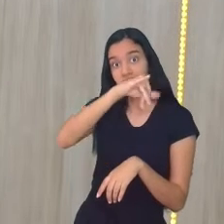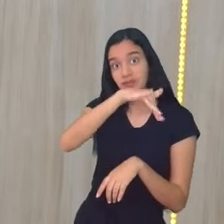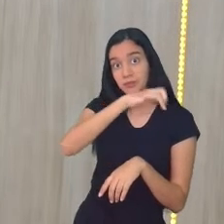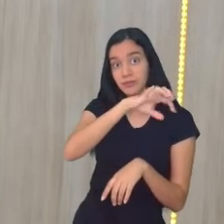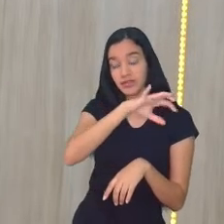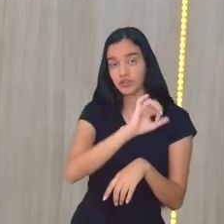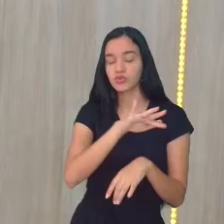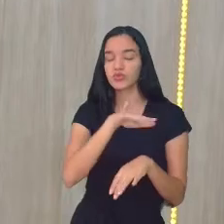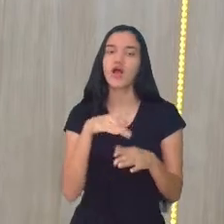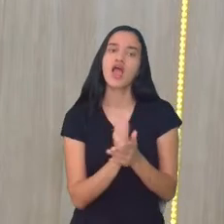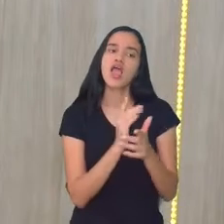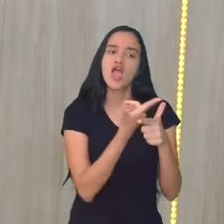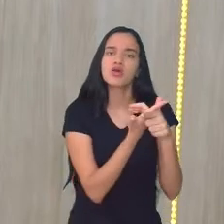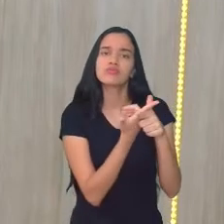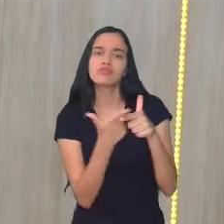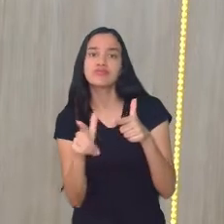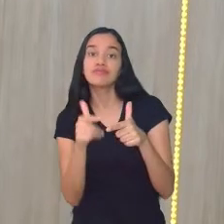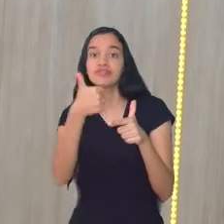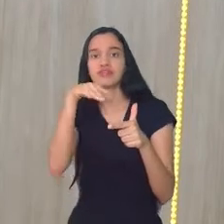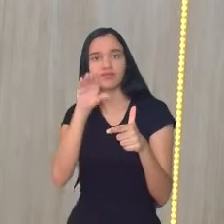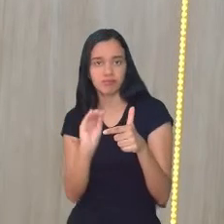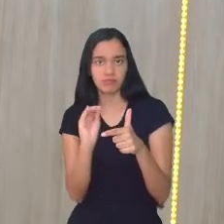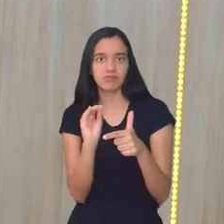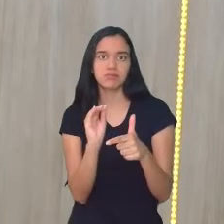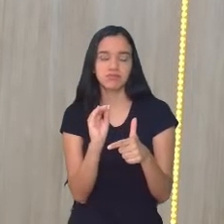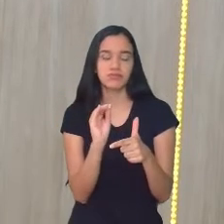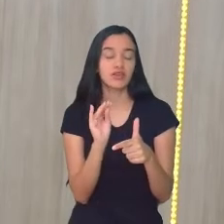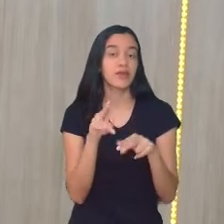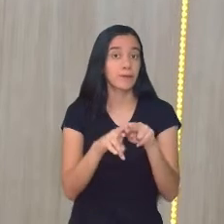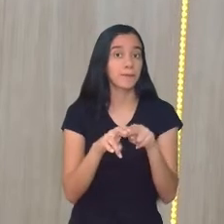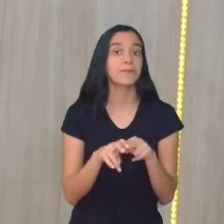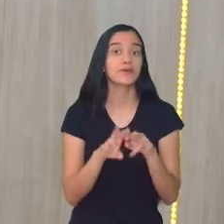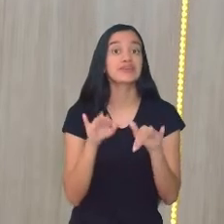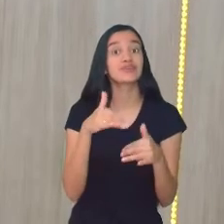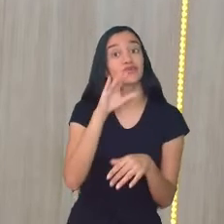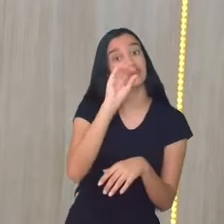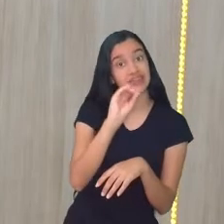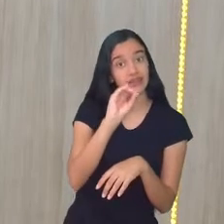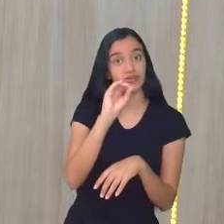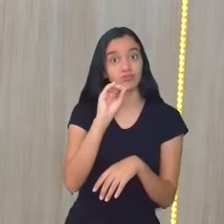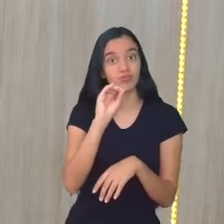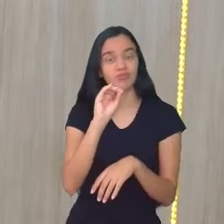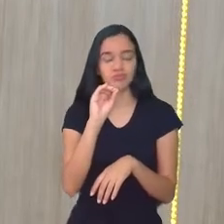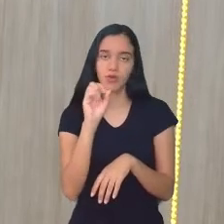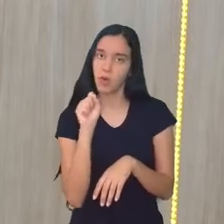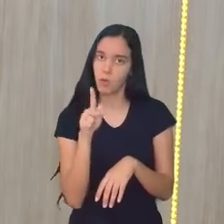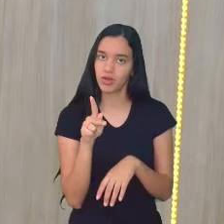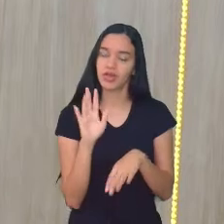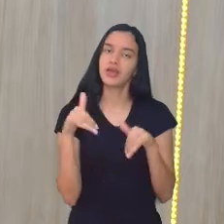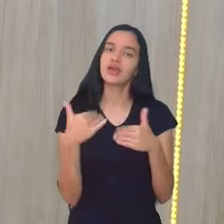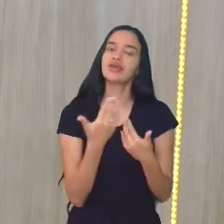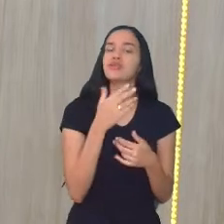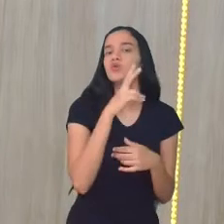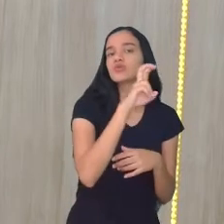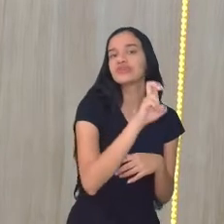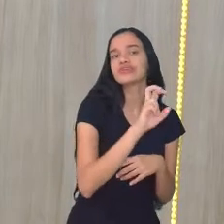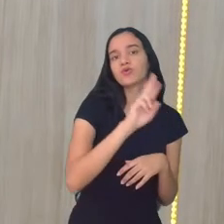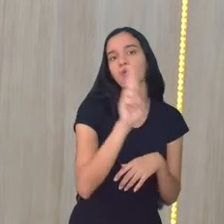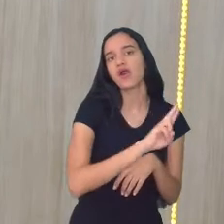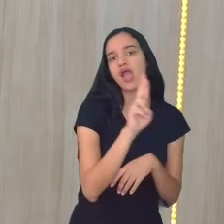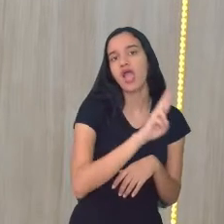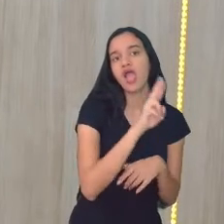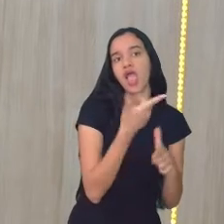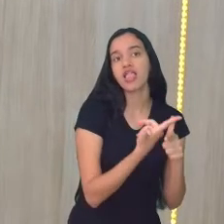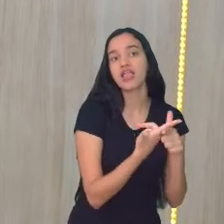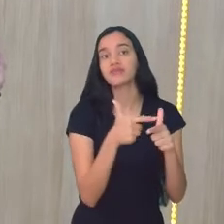metro, eu dividi por 10. Por isso que ficou 0 unidades, tá? Então, R$5 dividido